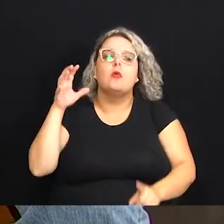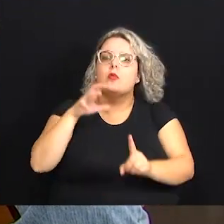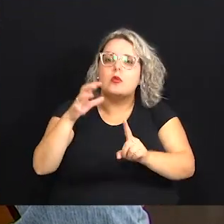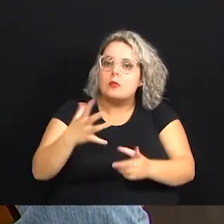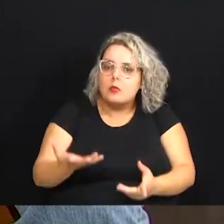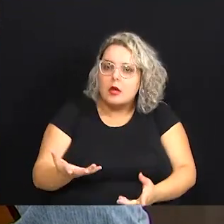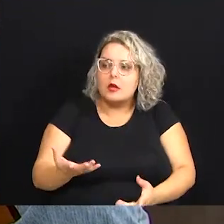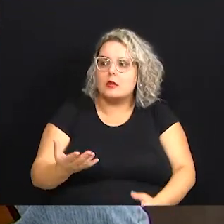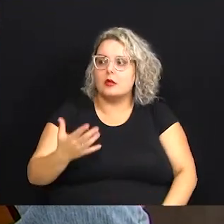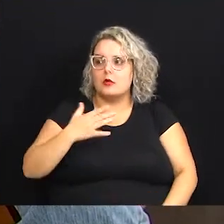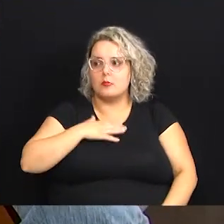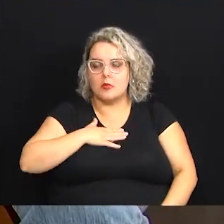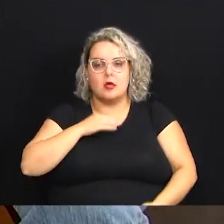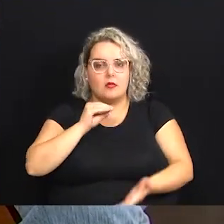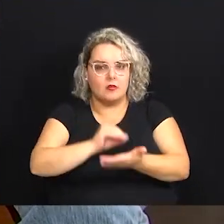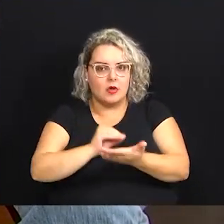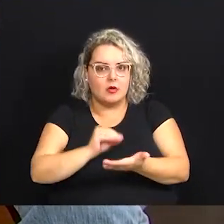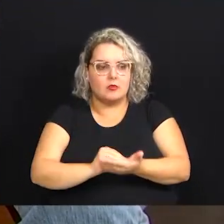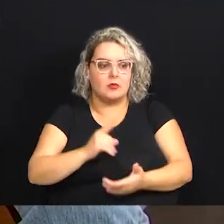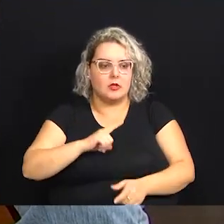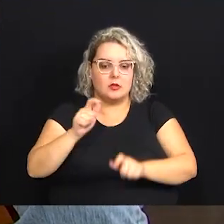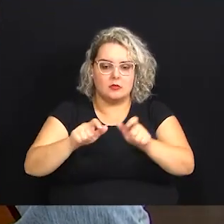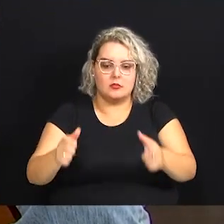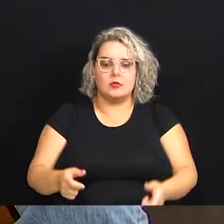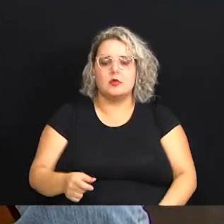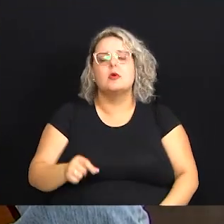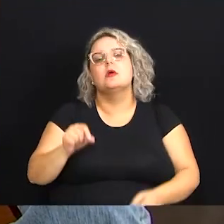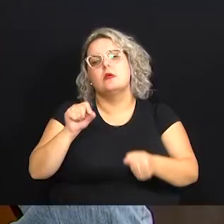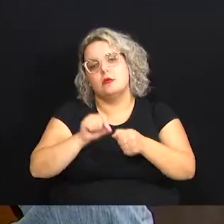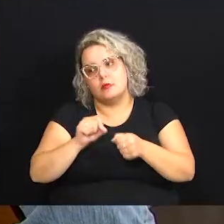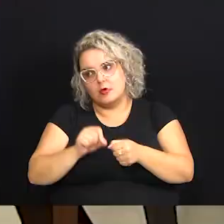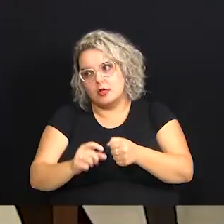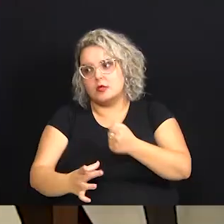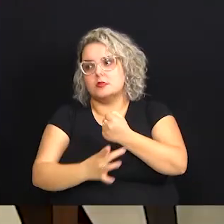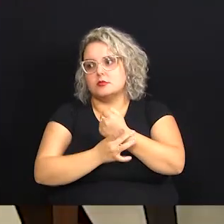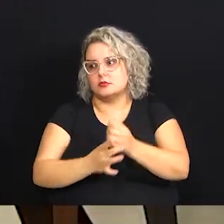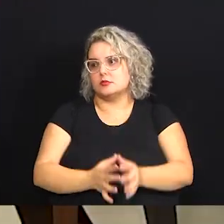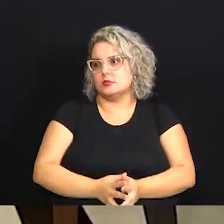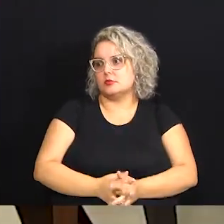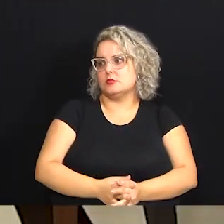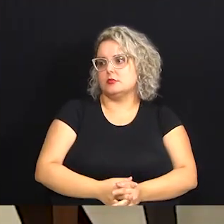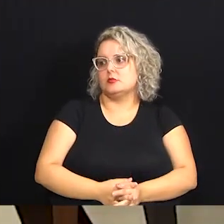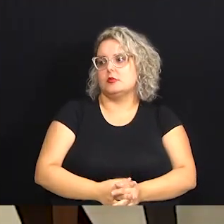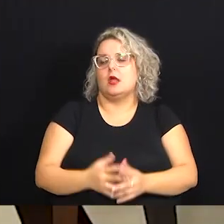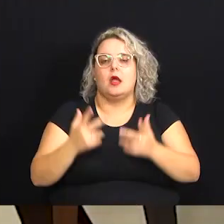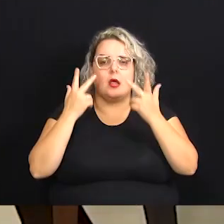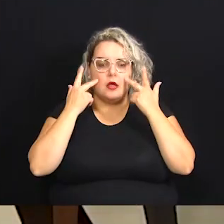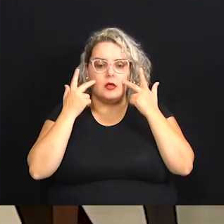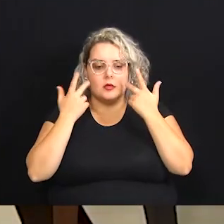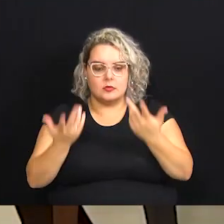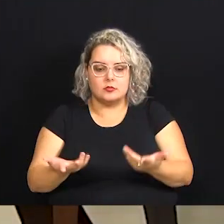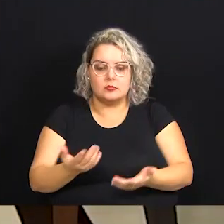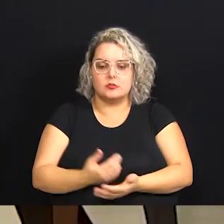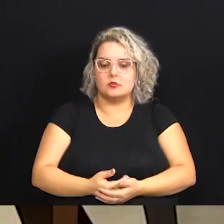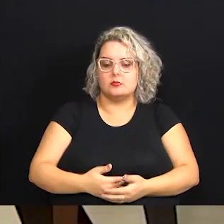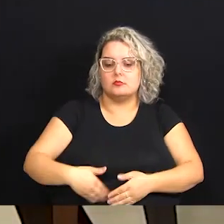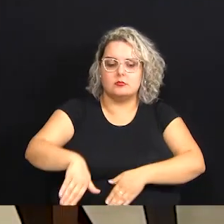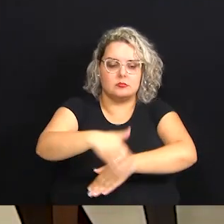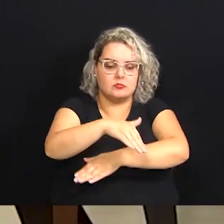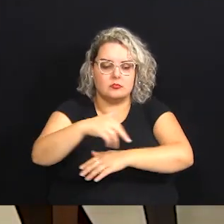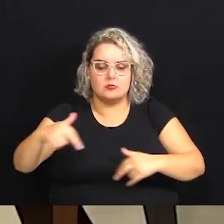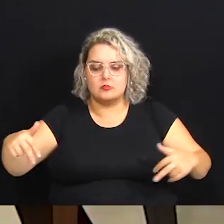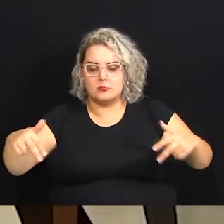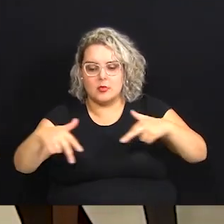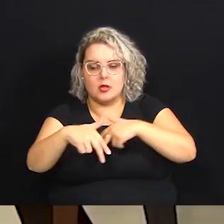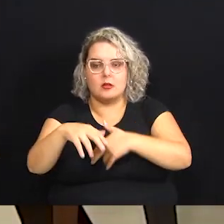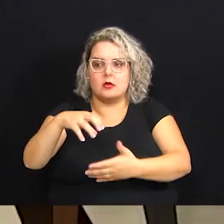minha ausência vai causar nessas pessoas? Eu faço o seguro. É muito comum a gente andar na rua, no centro